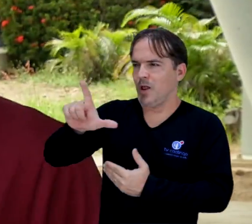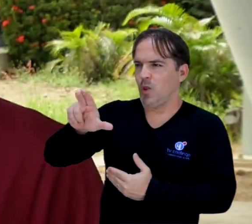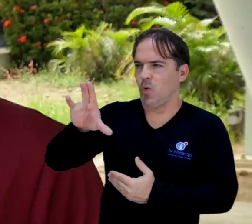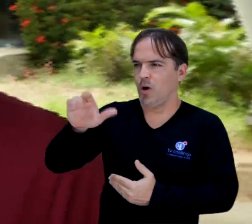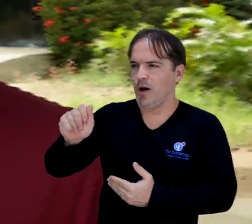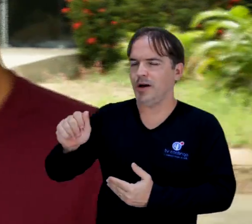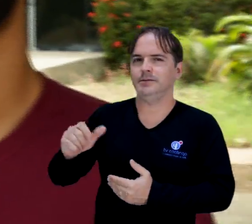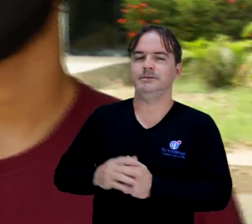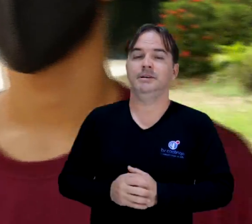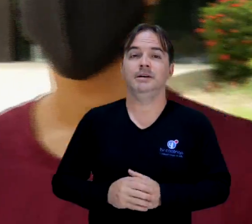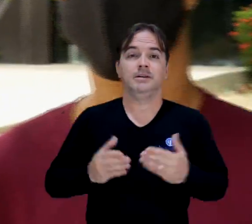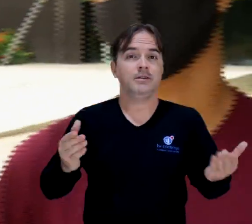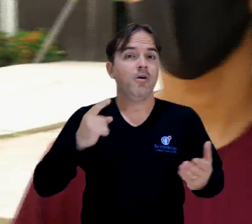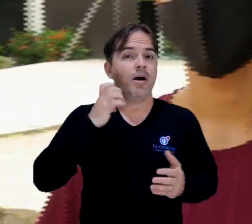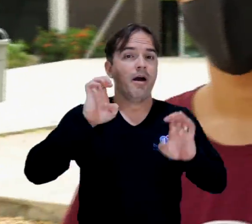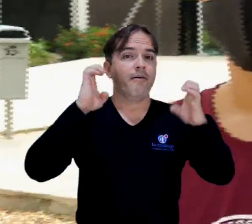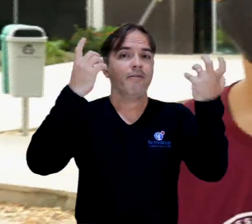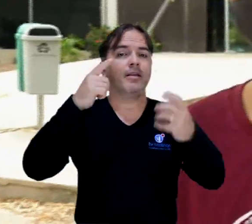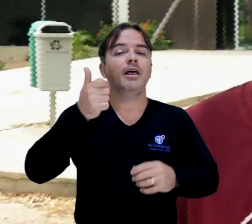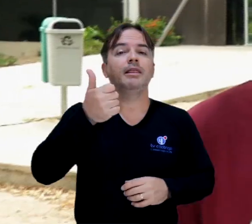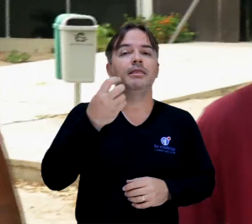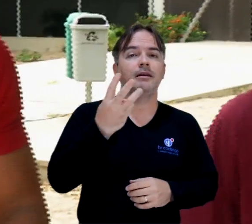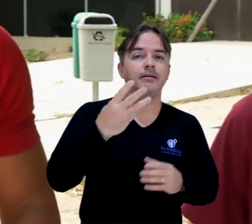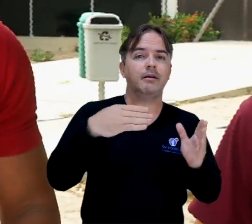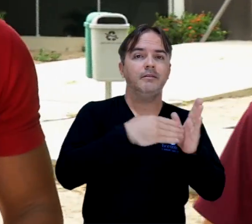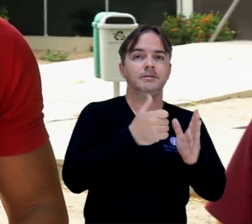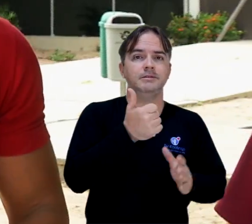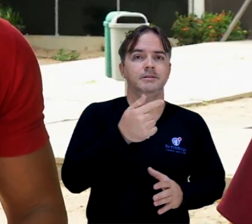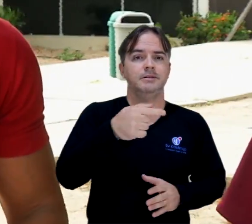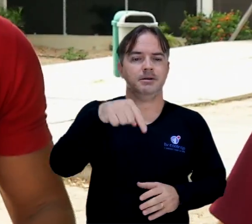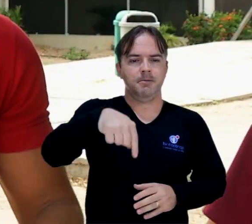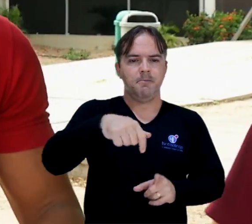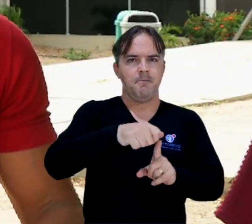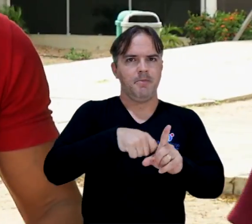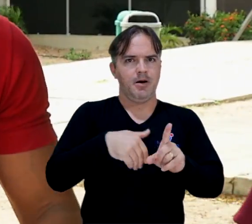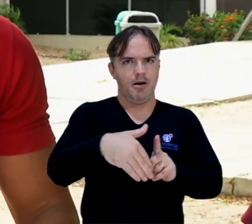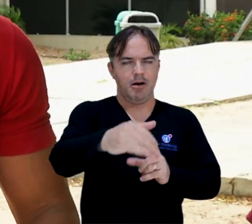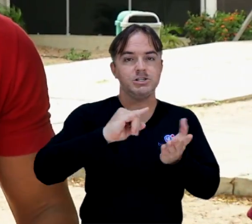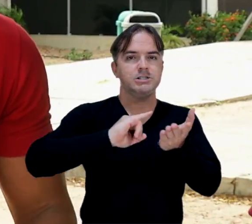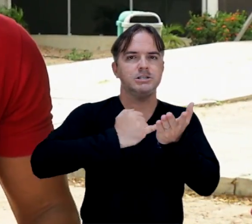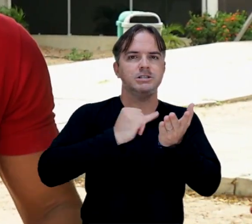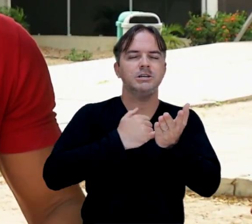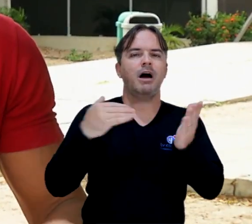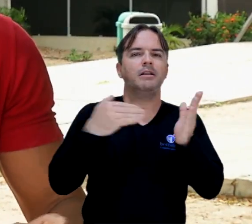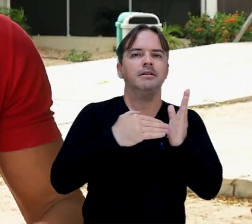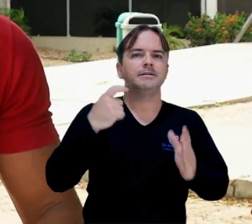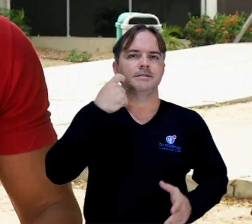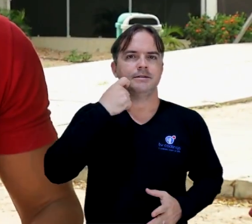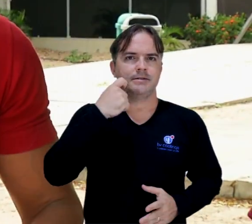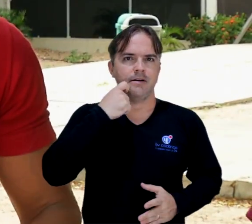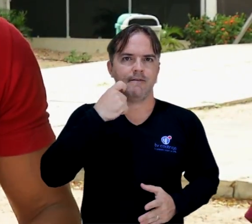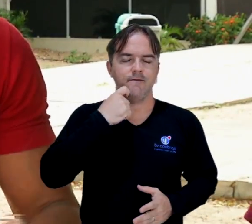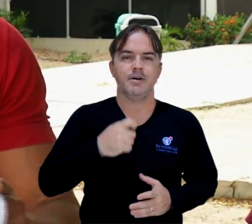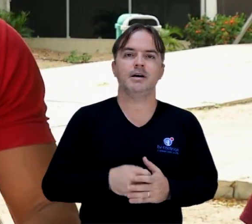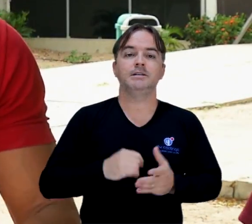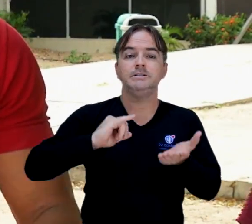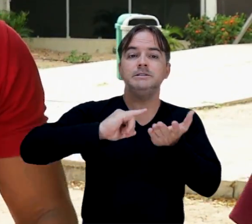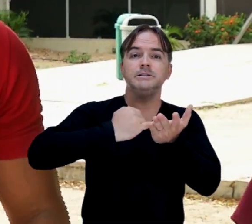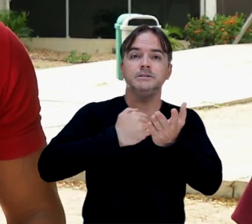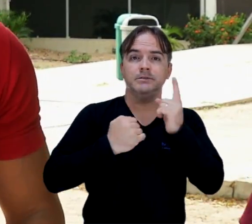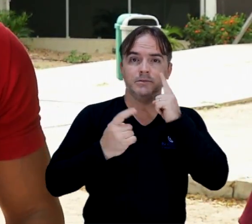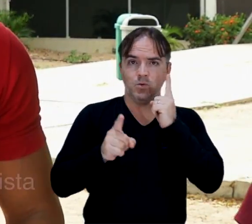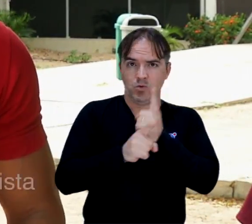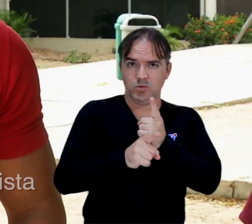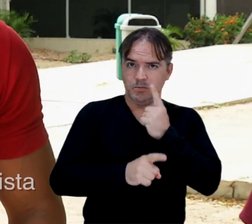pela participação. Lembrando que o evento acontece de 13 a 17 deste mês e as inscrições vão até sexta-feira e devem